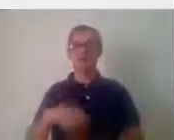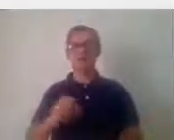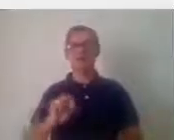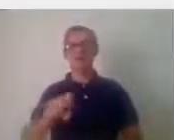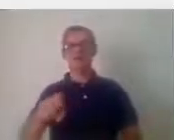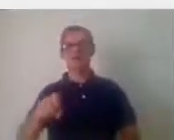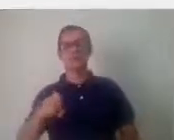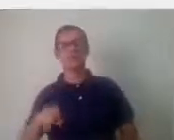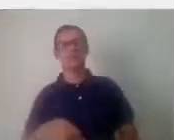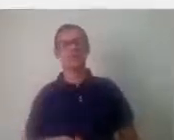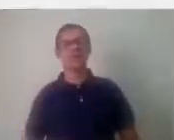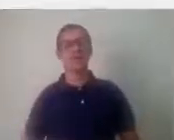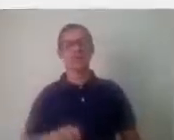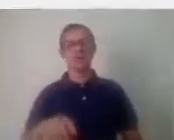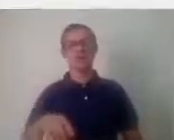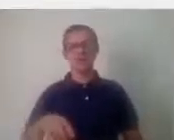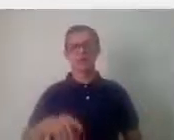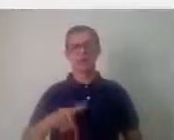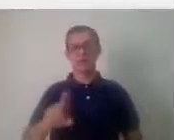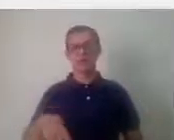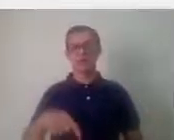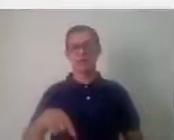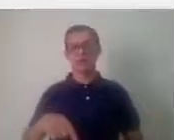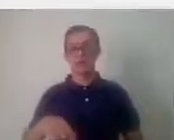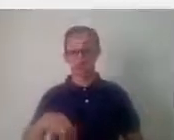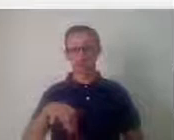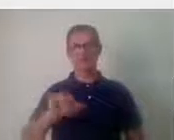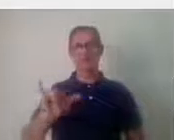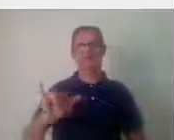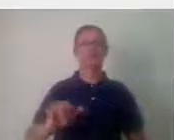8x. Integrando em relação a y,